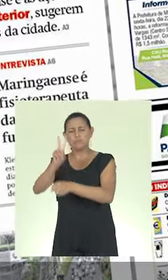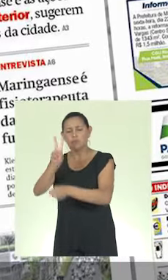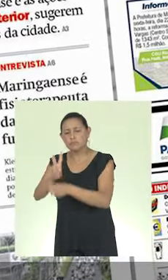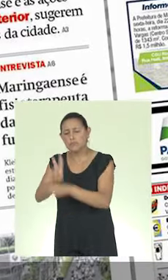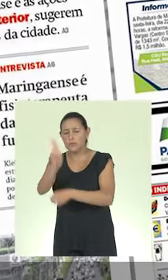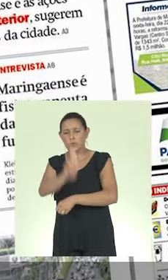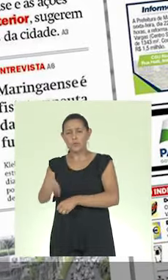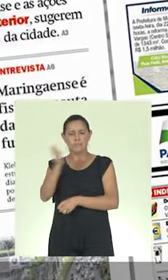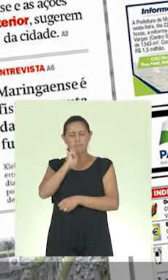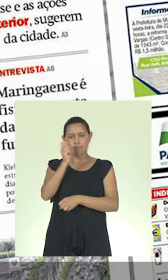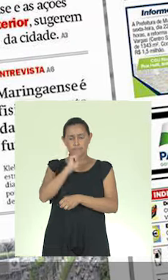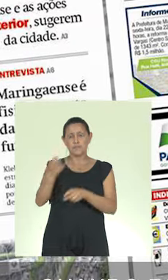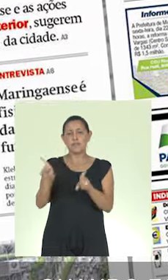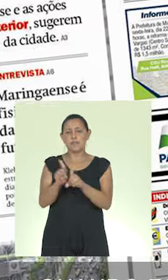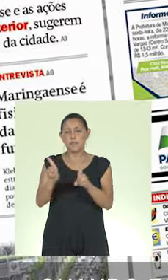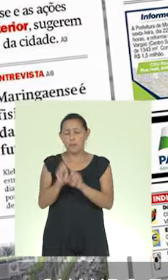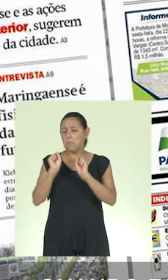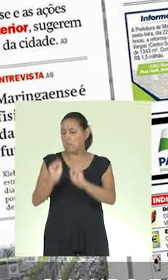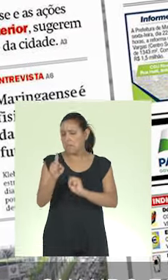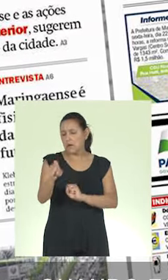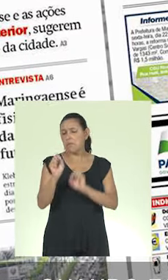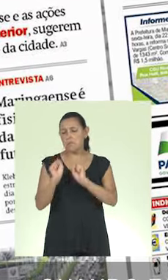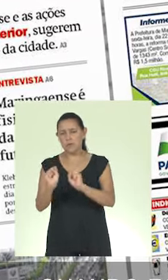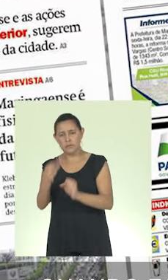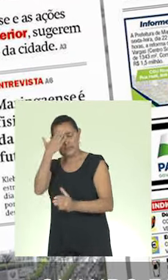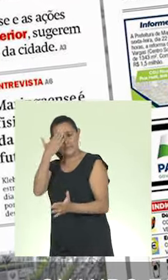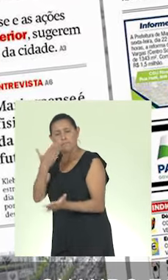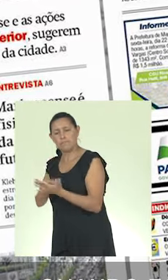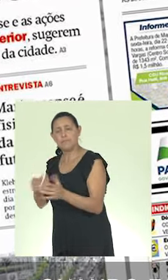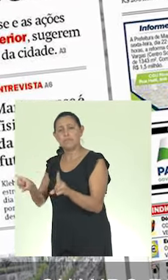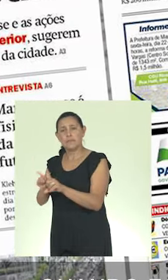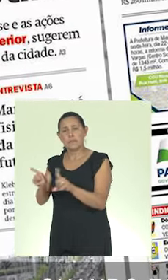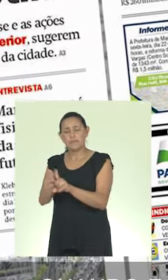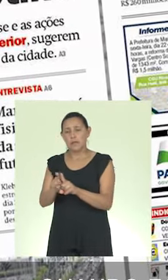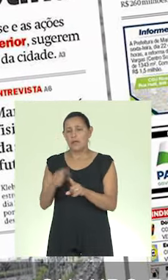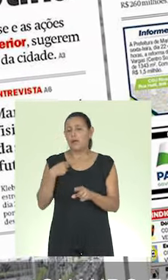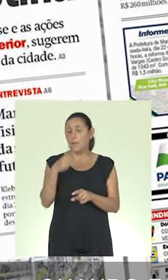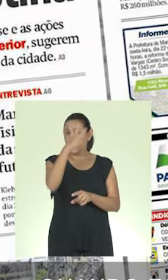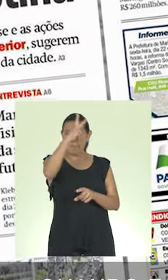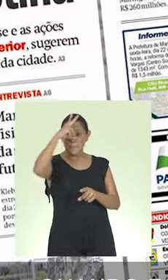você pode confiar. Quando for prefeito, Ulisses vai fazer